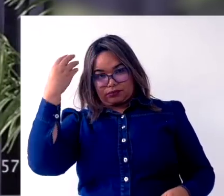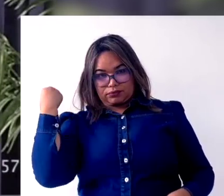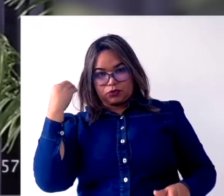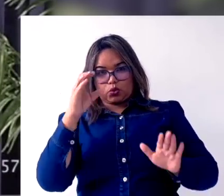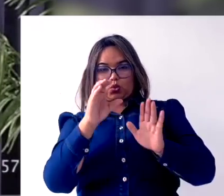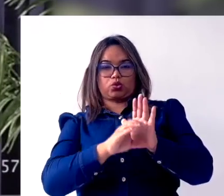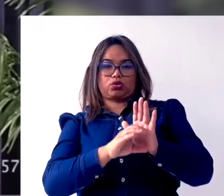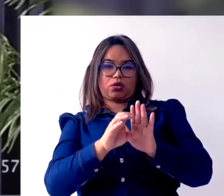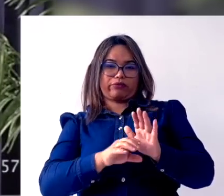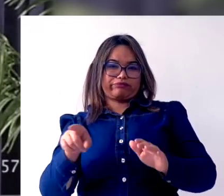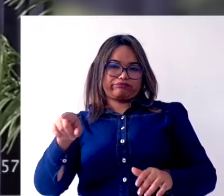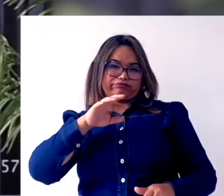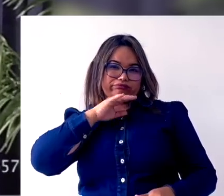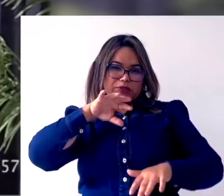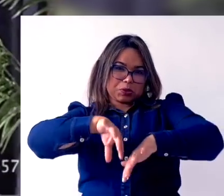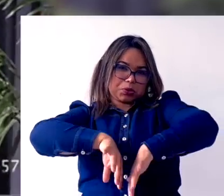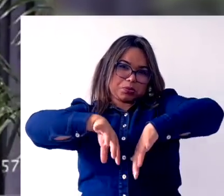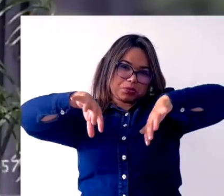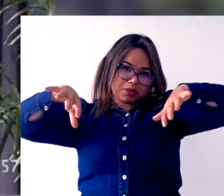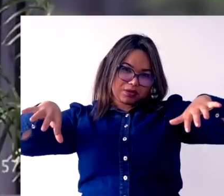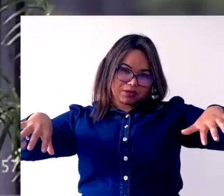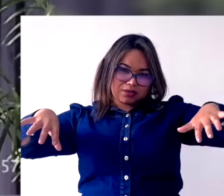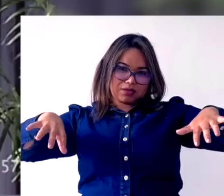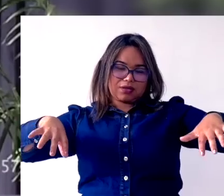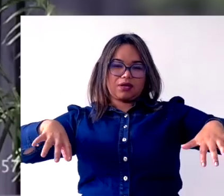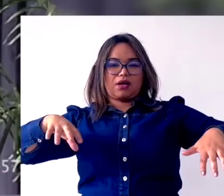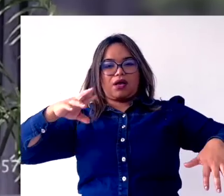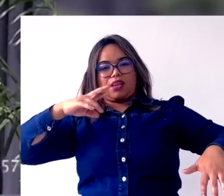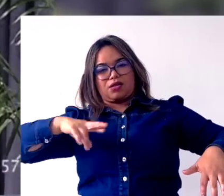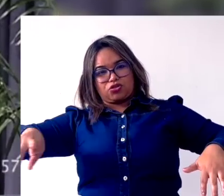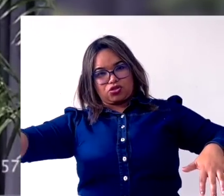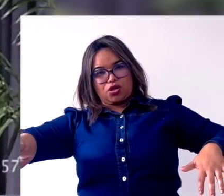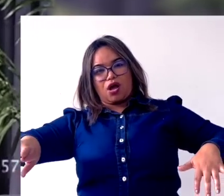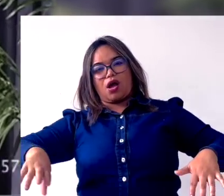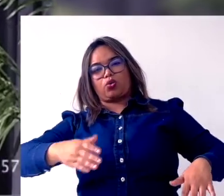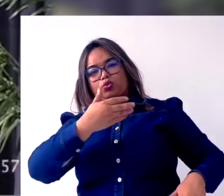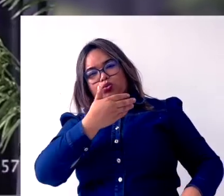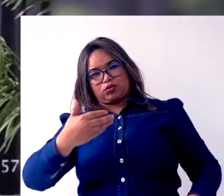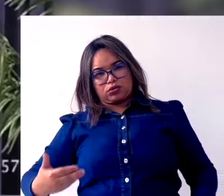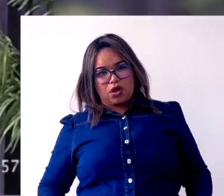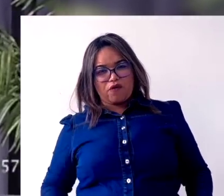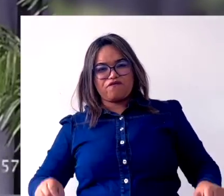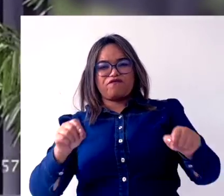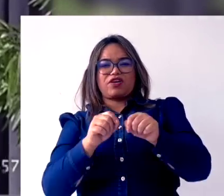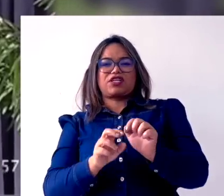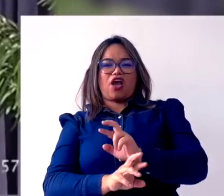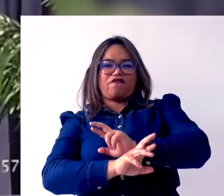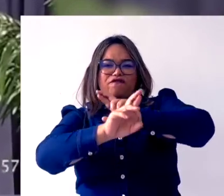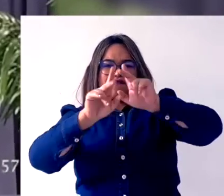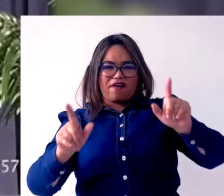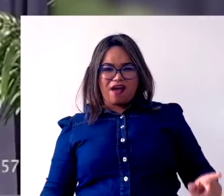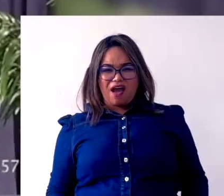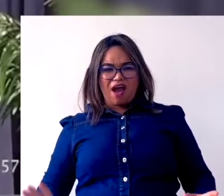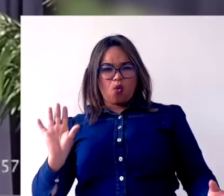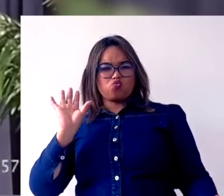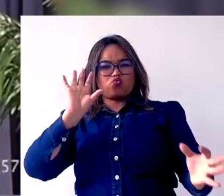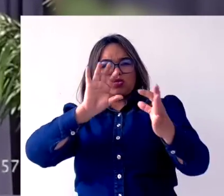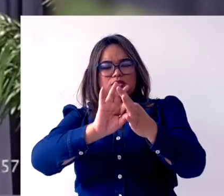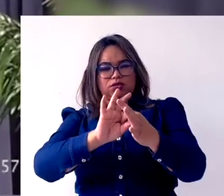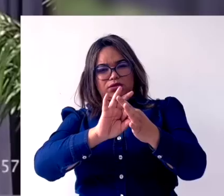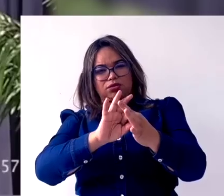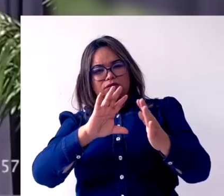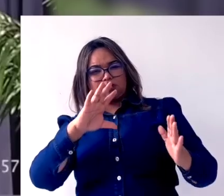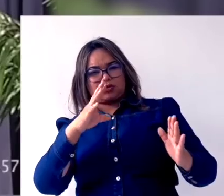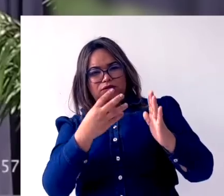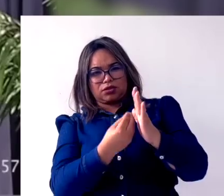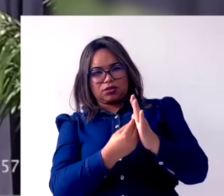que separa a igreja do Estado. Vamos fazer diferente. Vamos unir igreja e Estado. Vocês conseguem perceber